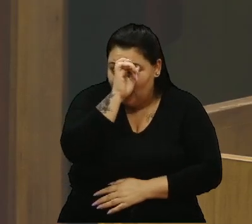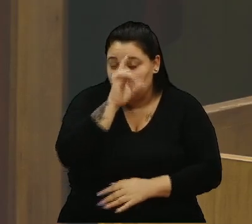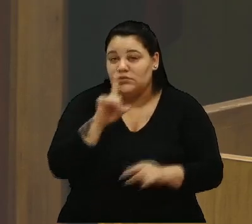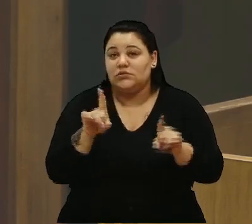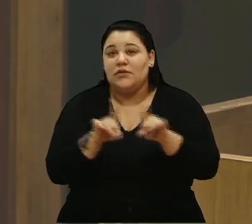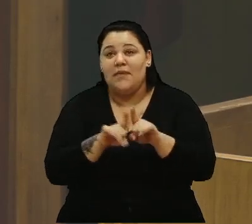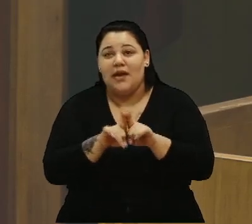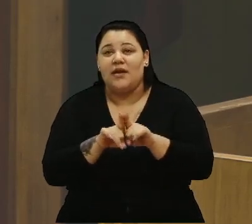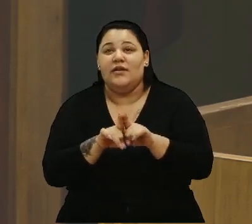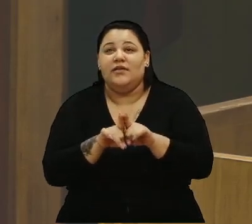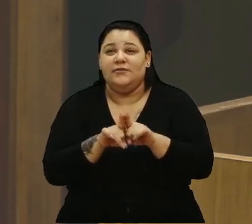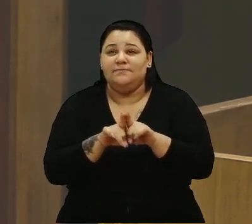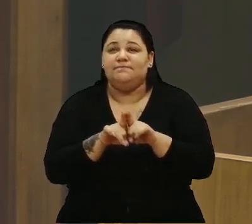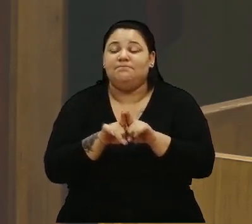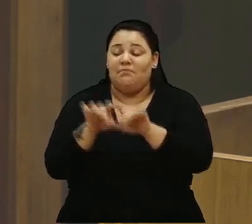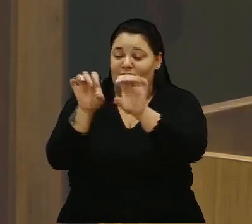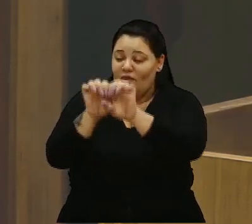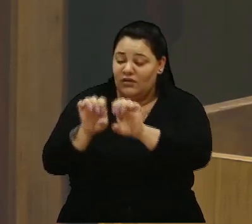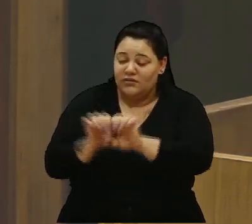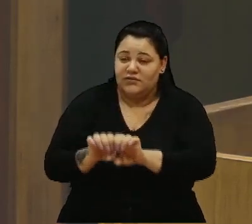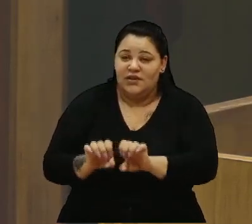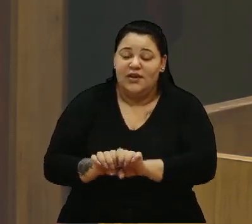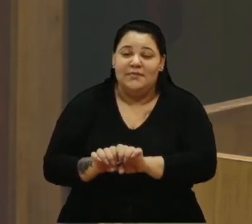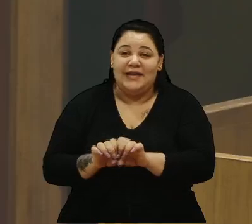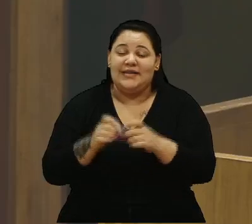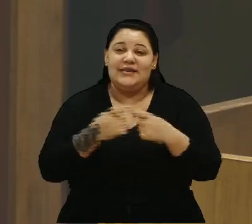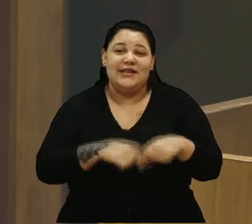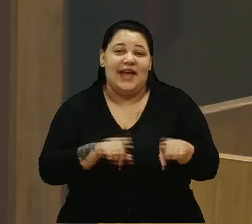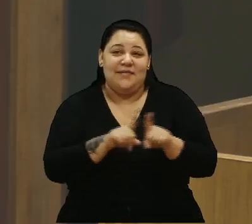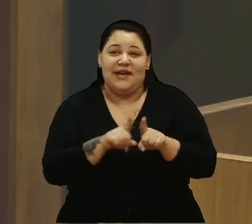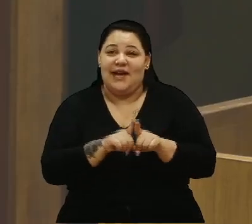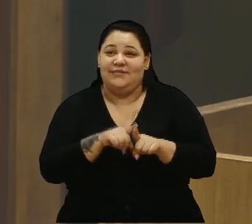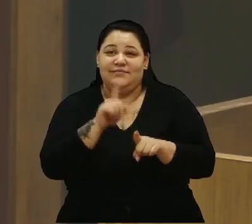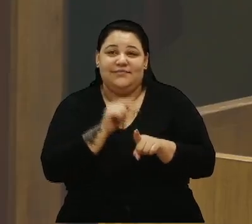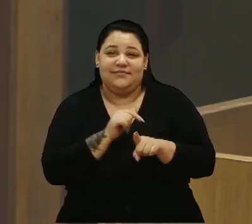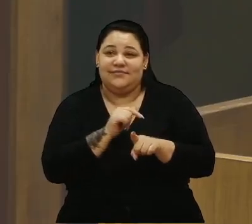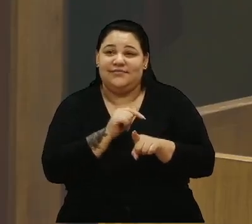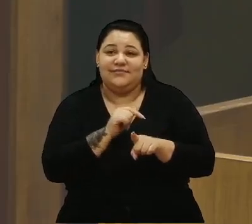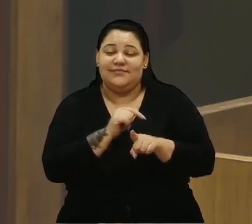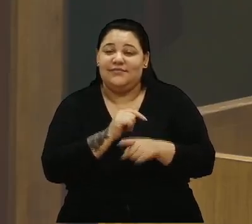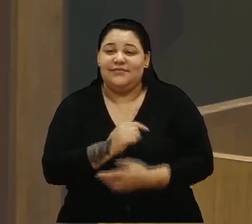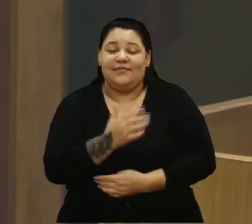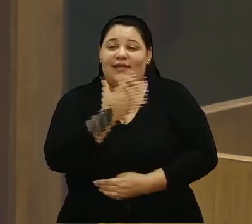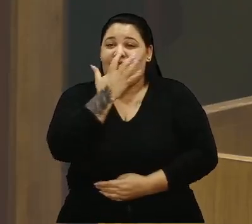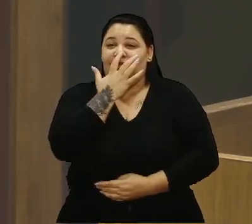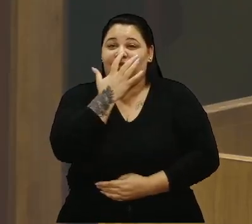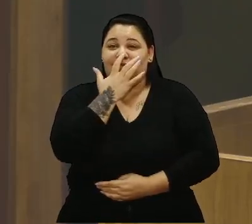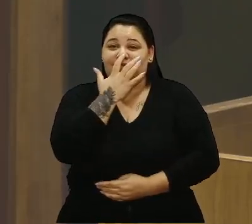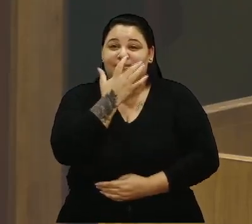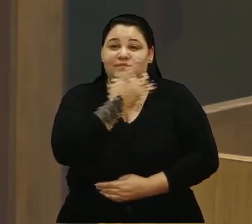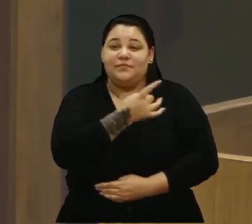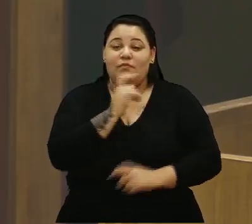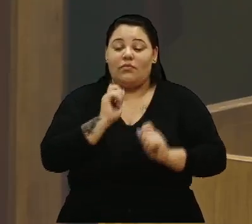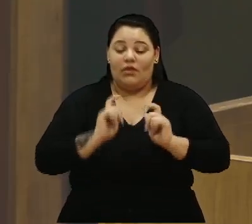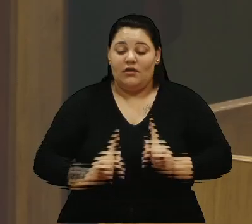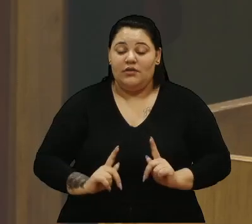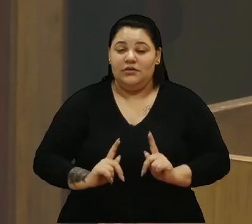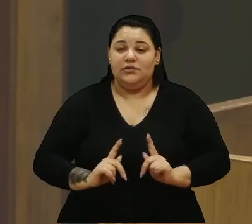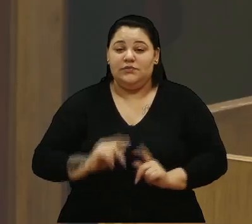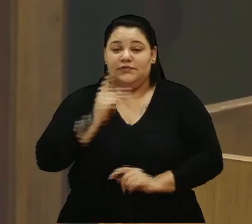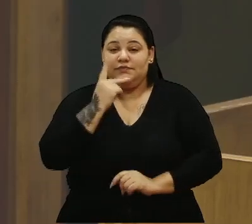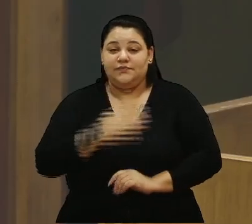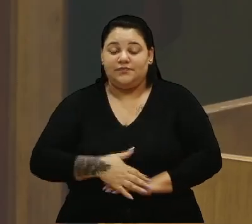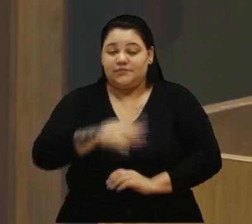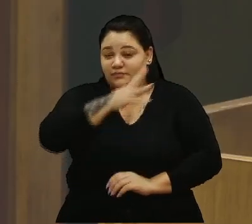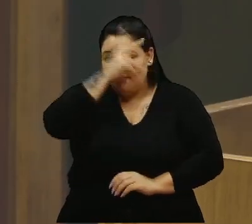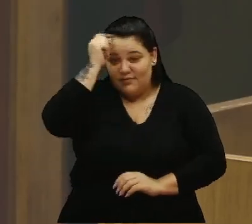está numa situação de reestruturação, quer vender vaga para o SUS e, pasmem, o que a gestão do hospital nos diz? Bom, se o município de